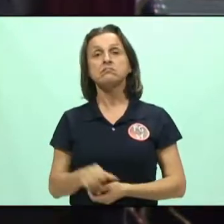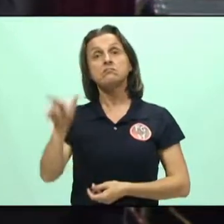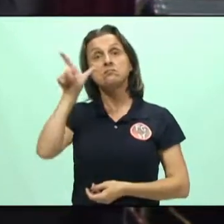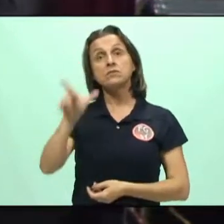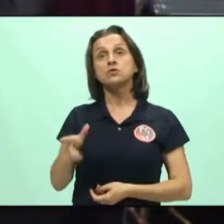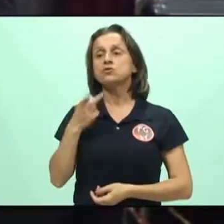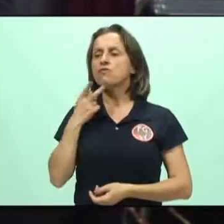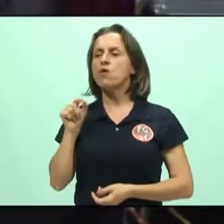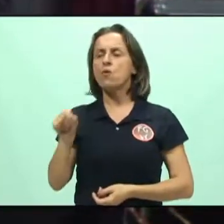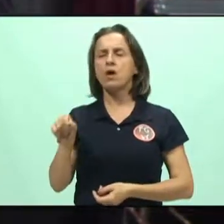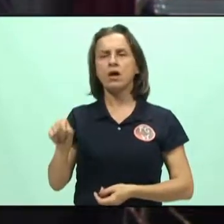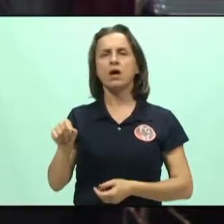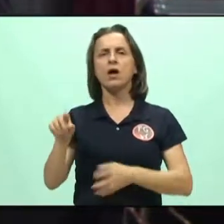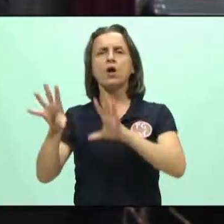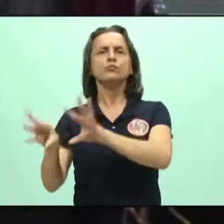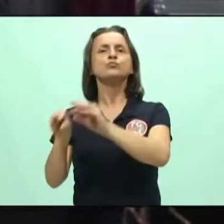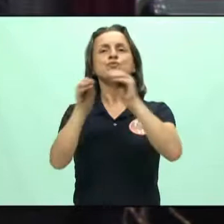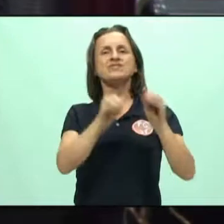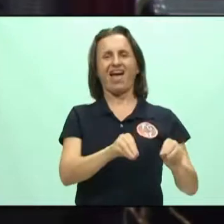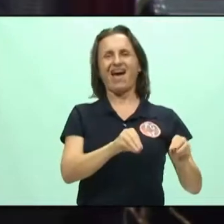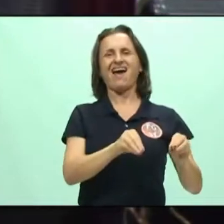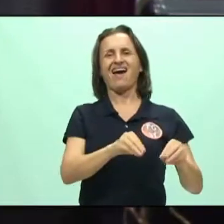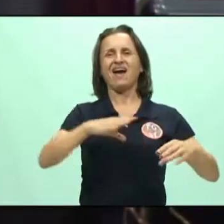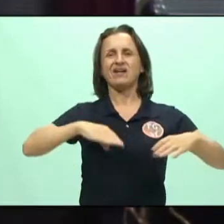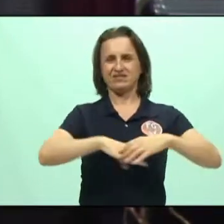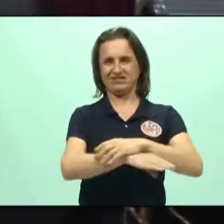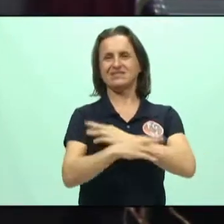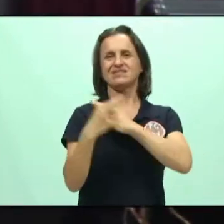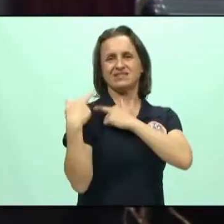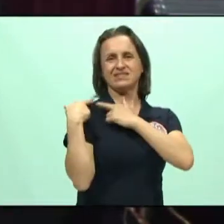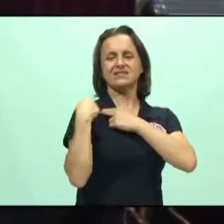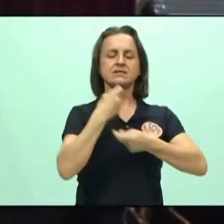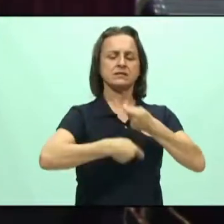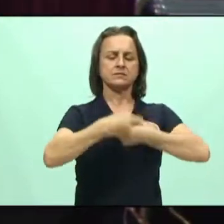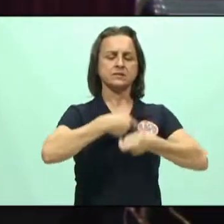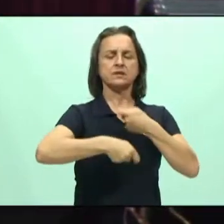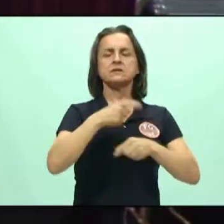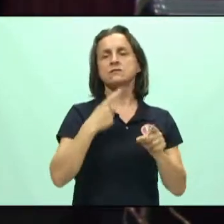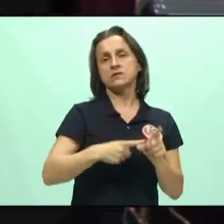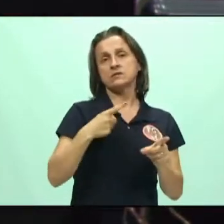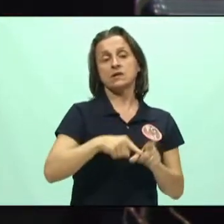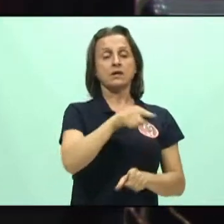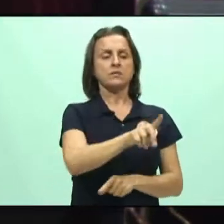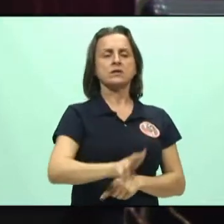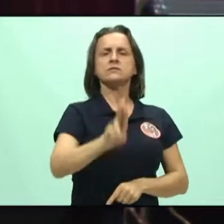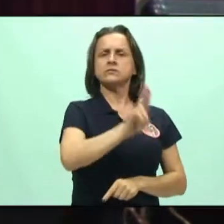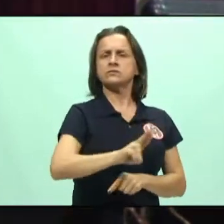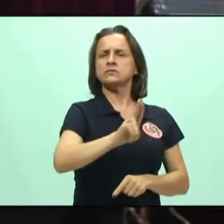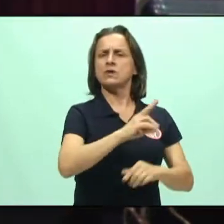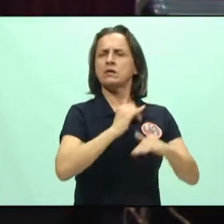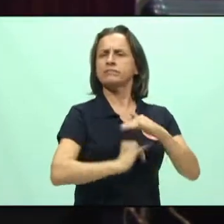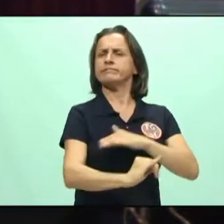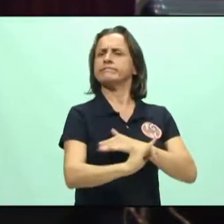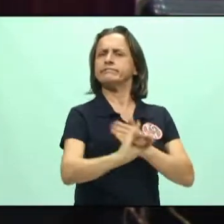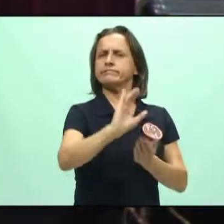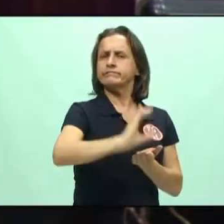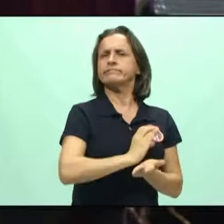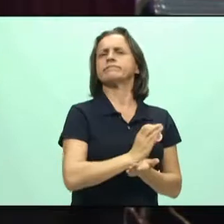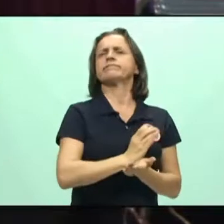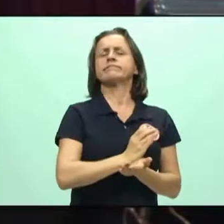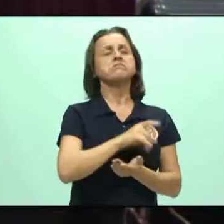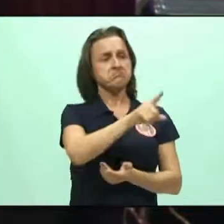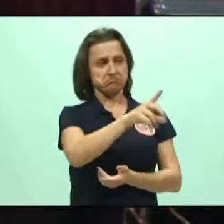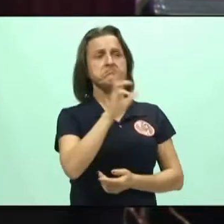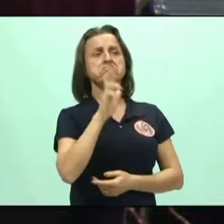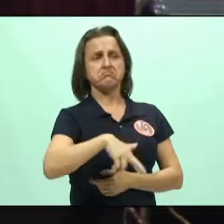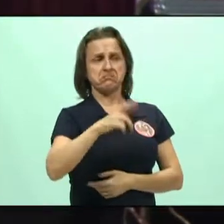para alguma entidade e que essa possa fazer uns dos recursos arrecadados foi o presidente e vereador Paulinho e o senhor tem razão